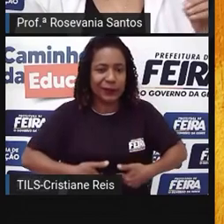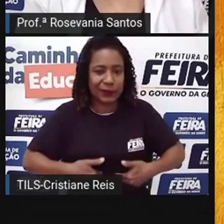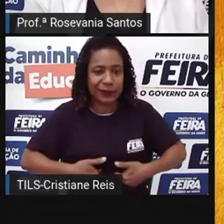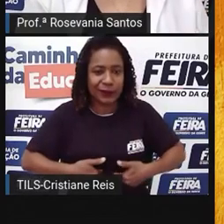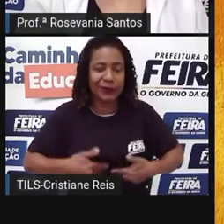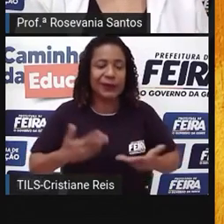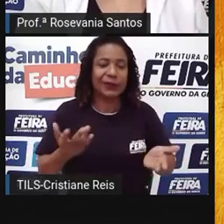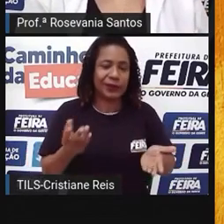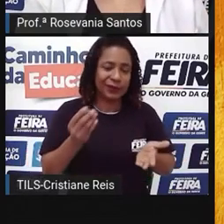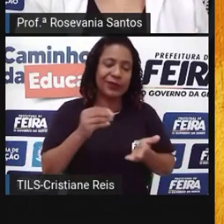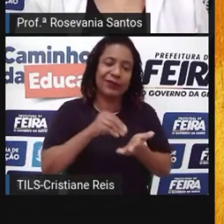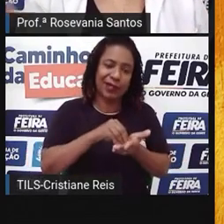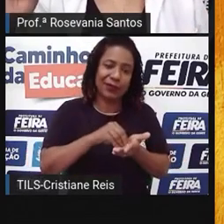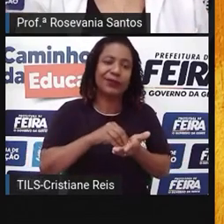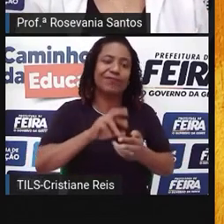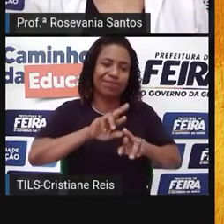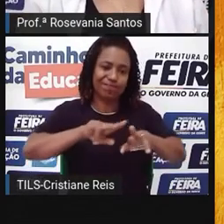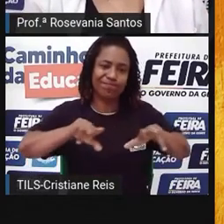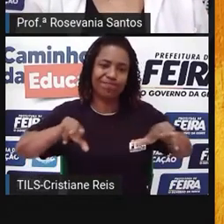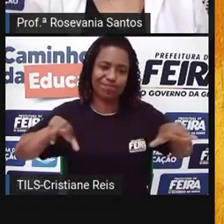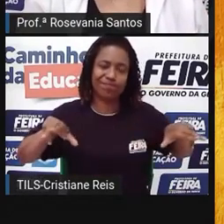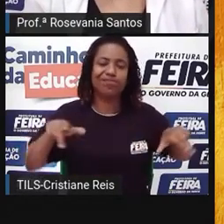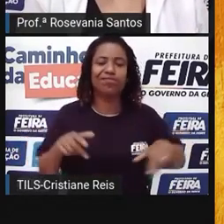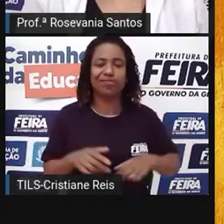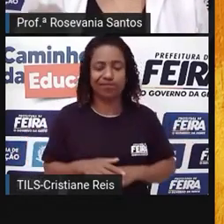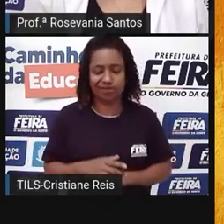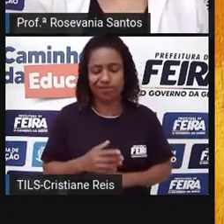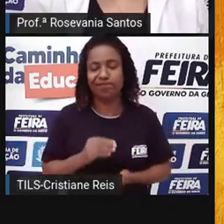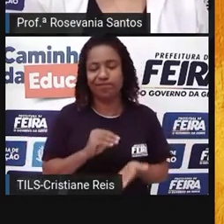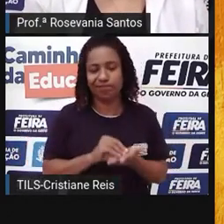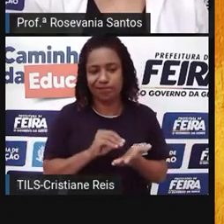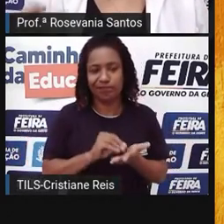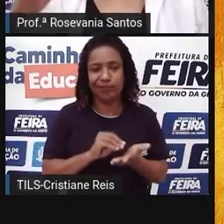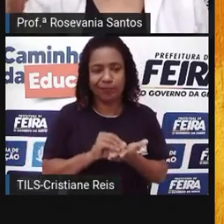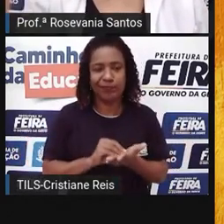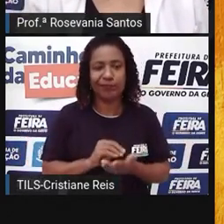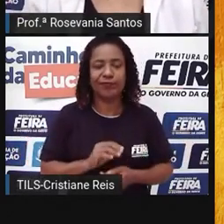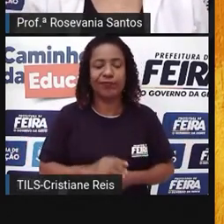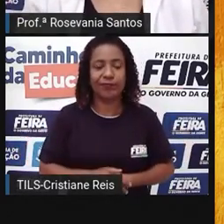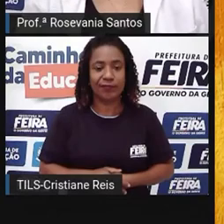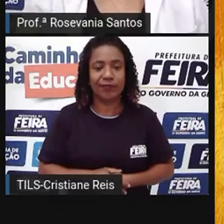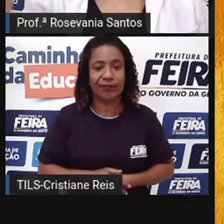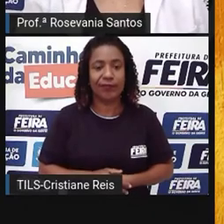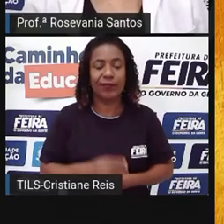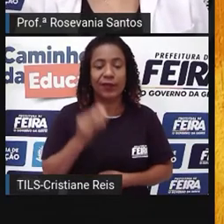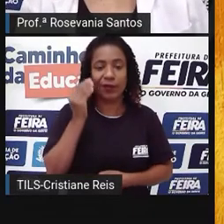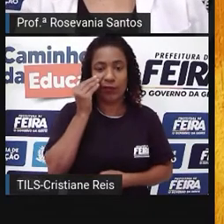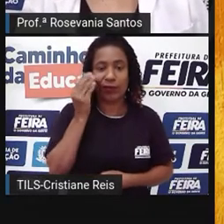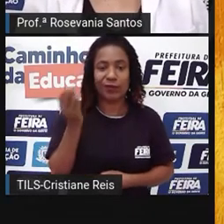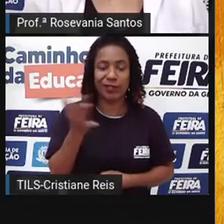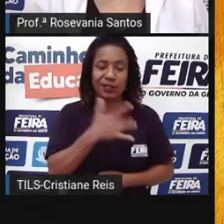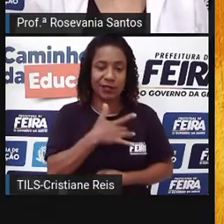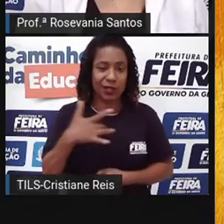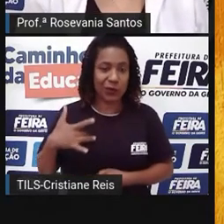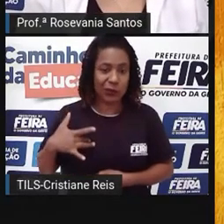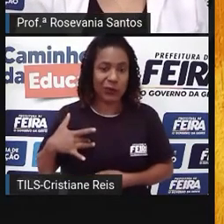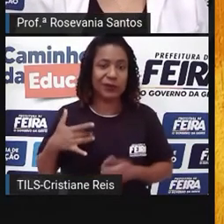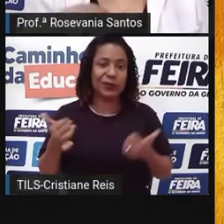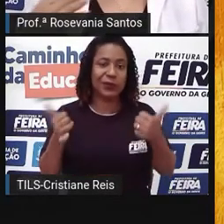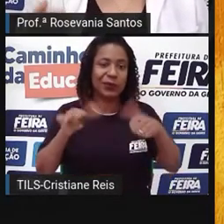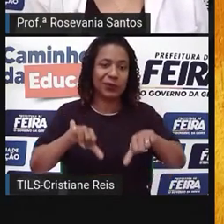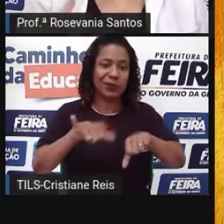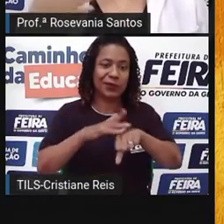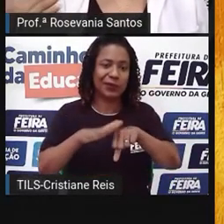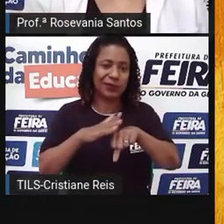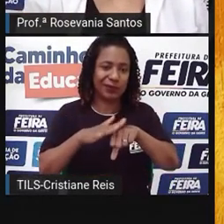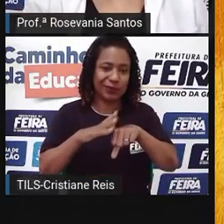moradia, dignidade mesmo humana, falta muito lá. Sem falar que isso tudo reflete na saúde da população e que